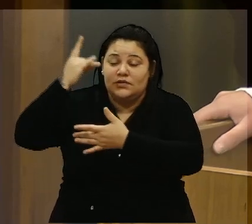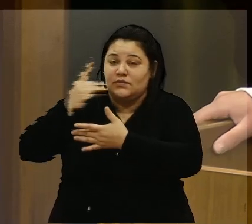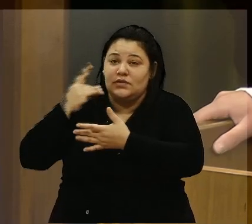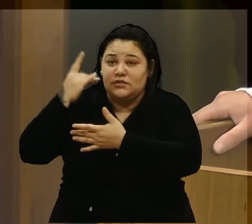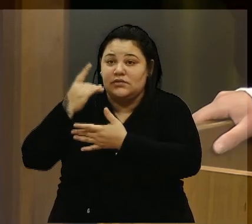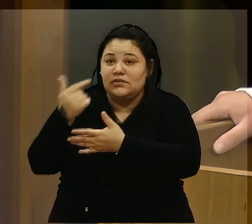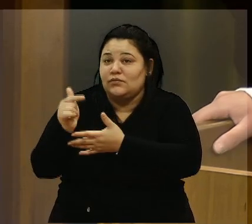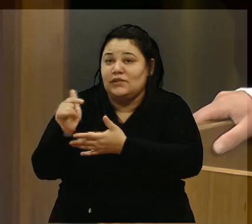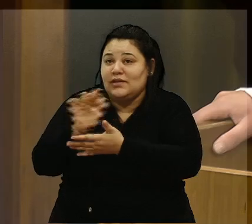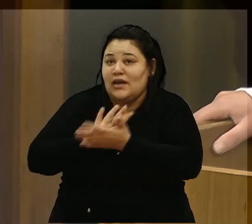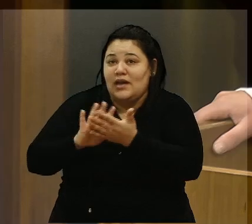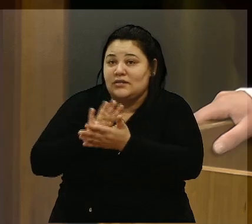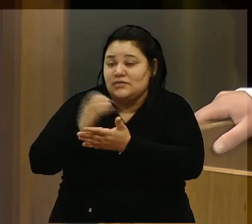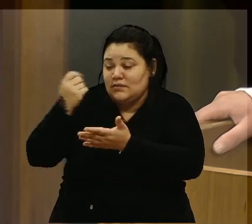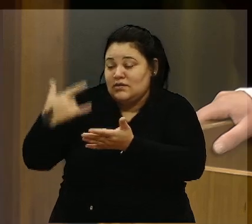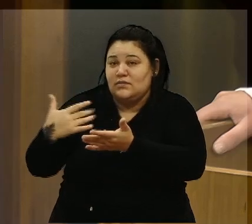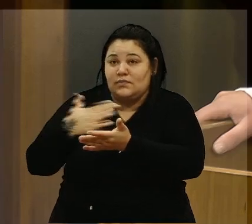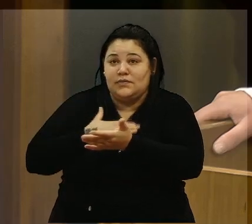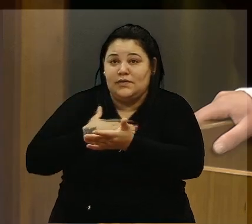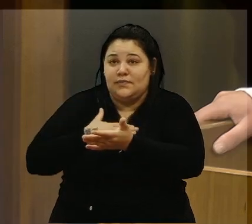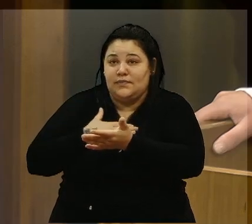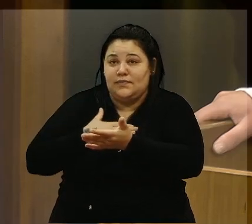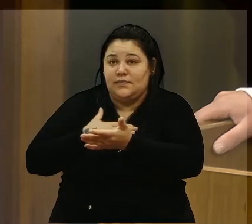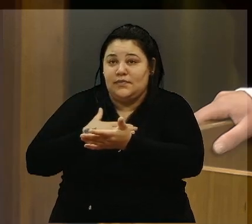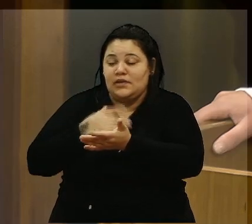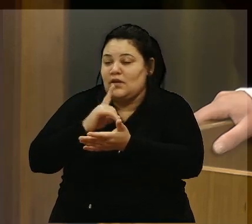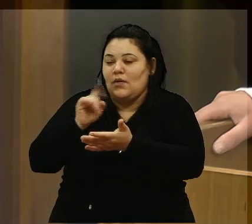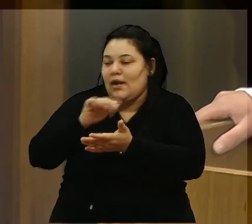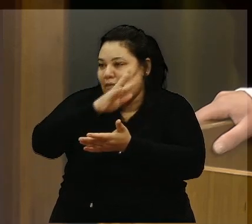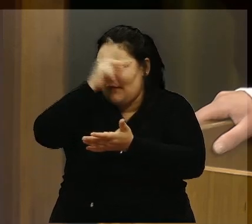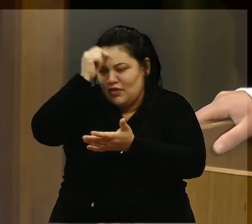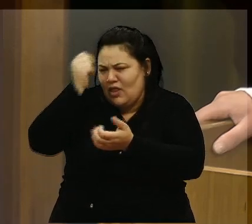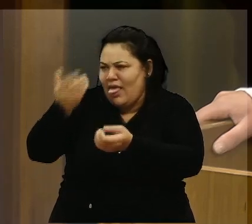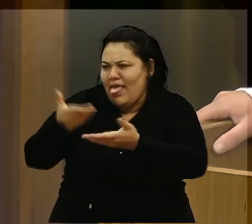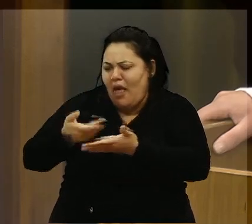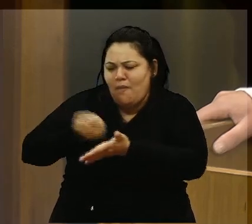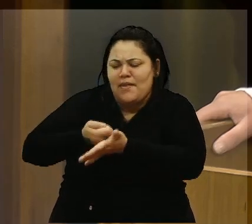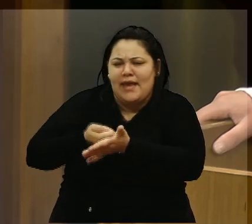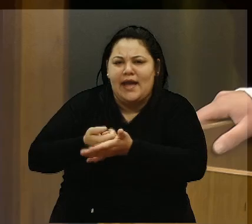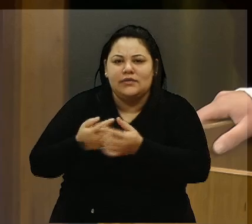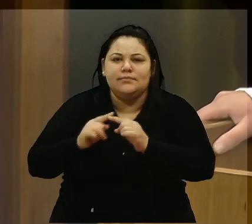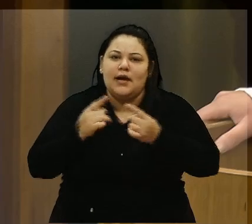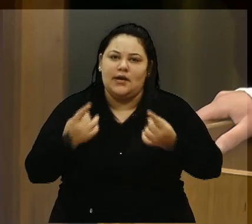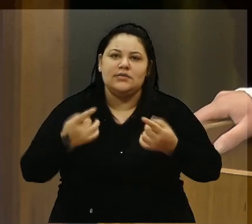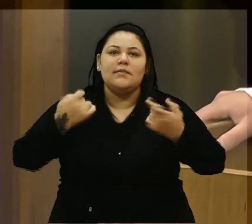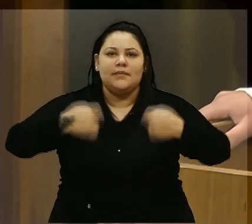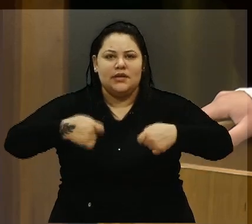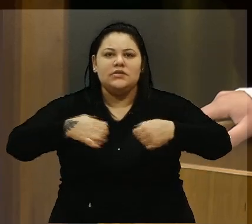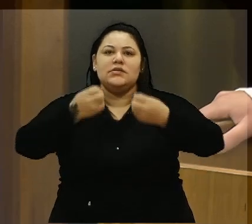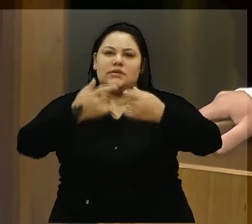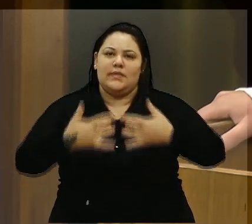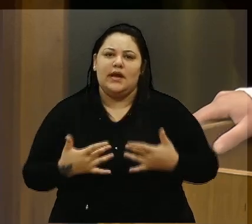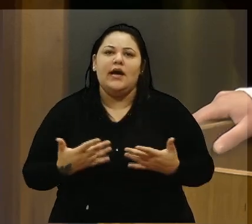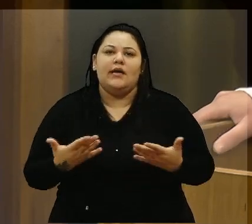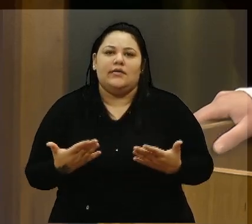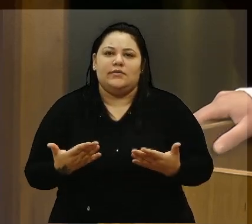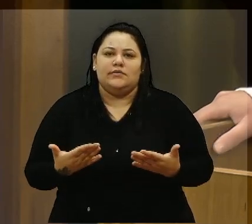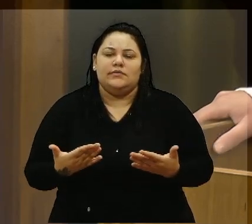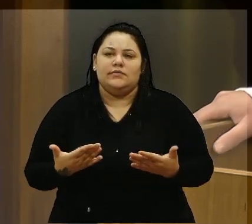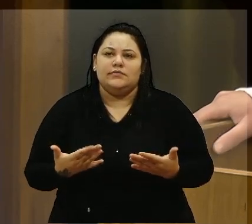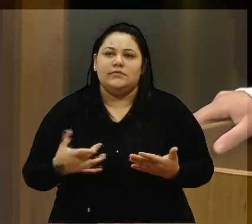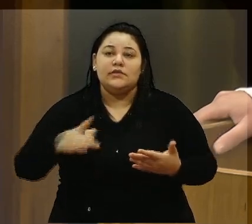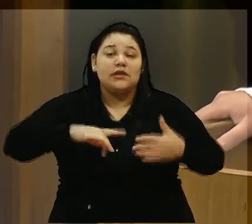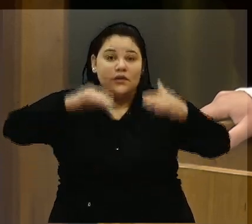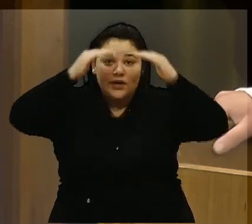para mim. E não é que a prefeitura nos deva essa explicação, mas ela, pelo menos, tem que ter a decência